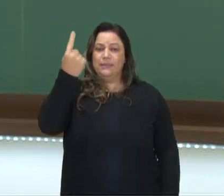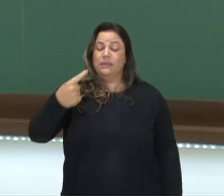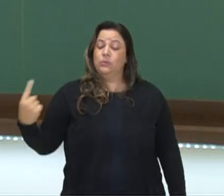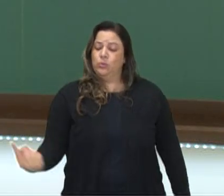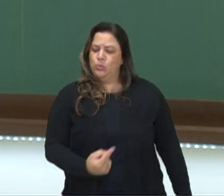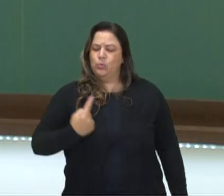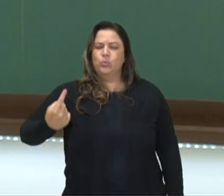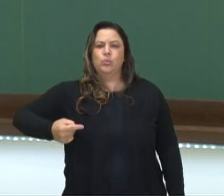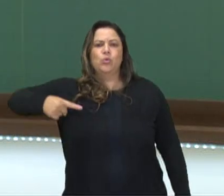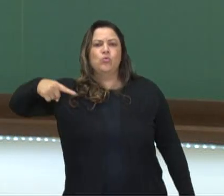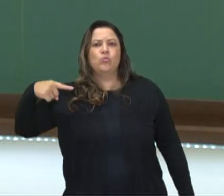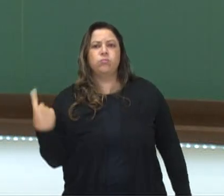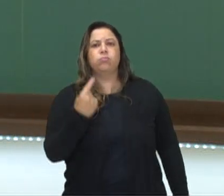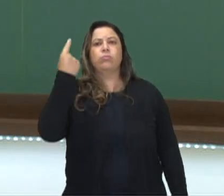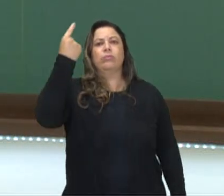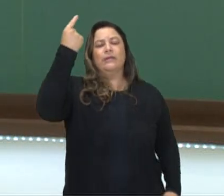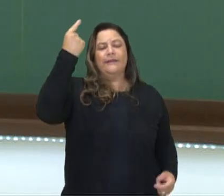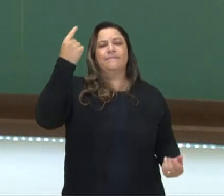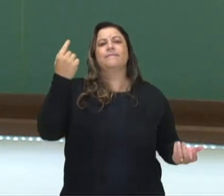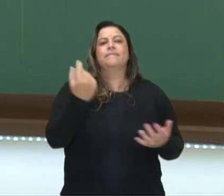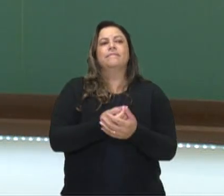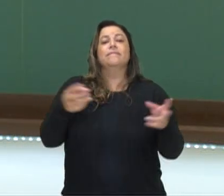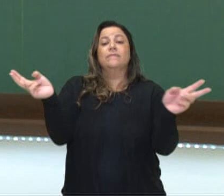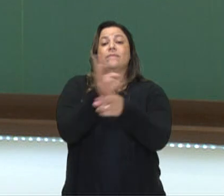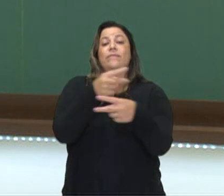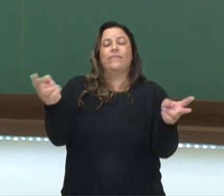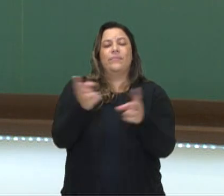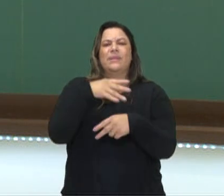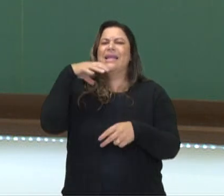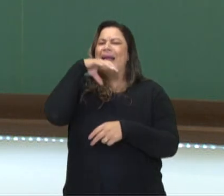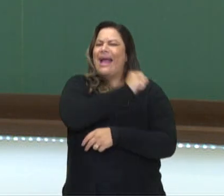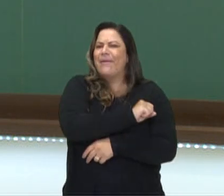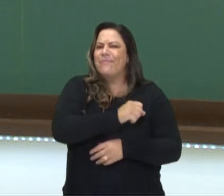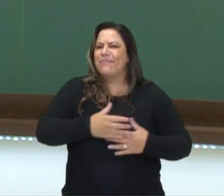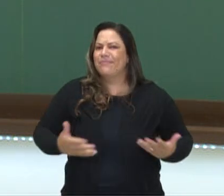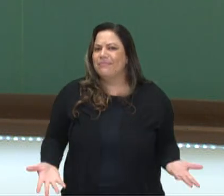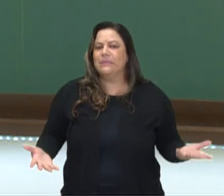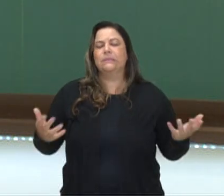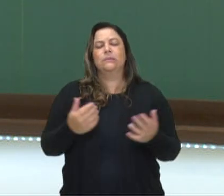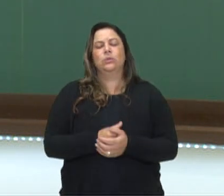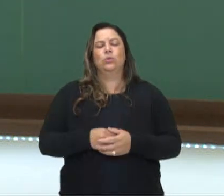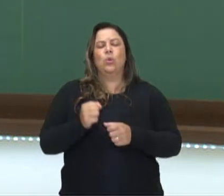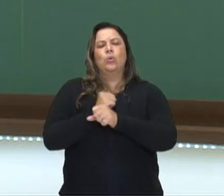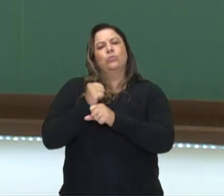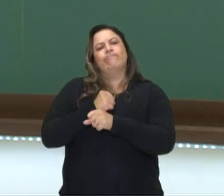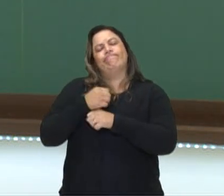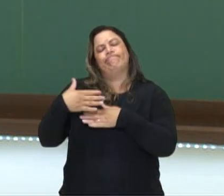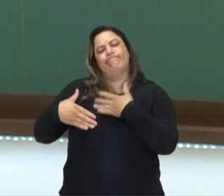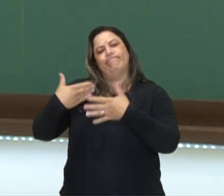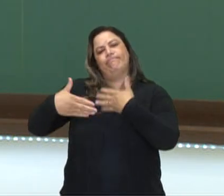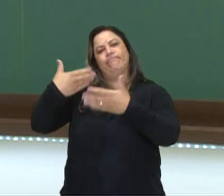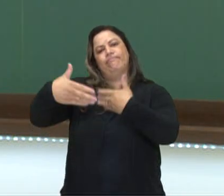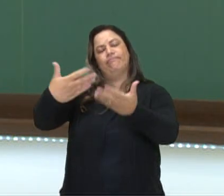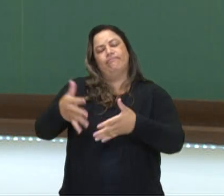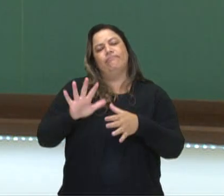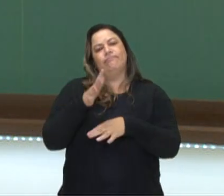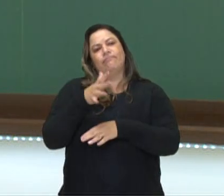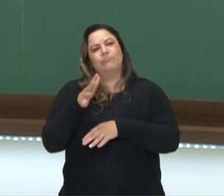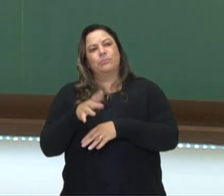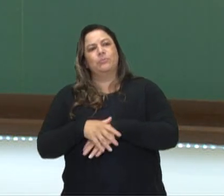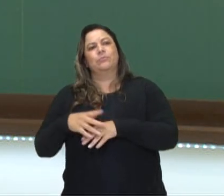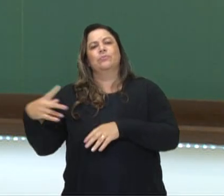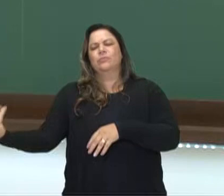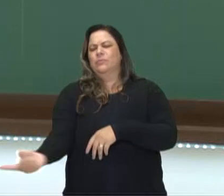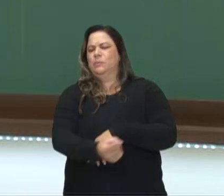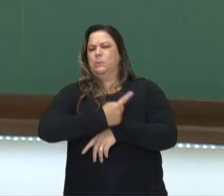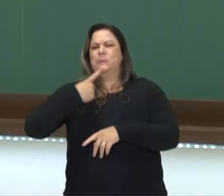eles vêm e apresentam ventos em grande velocidade. E a sua duração ela é bastante intensa em função do